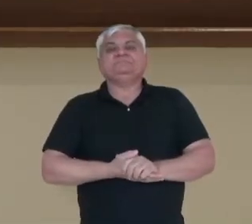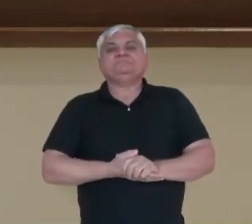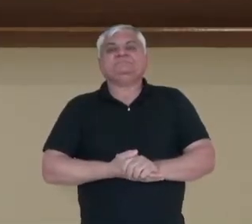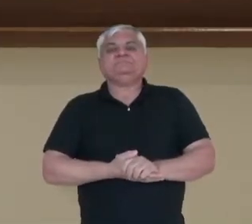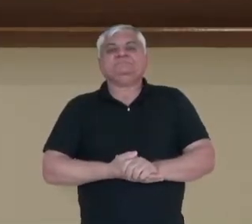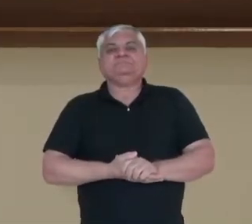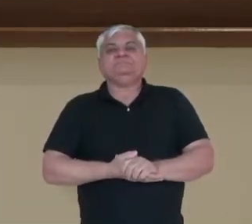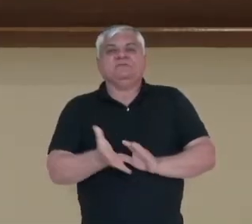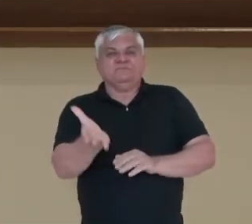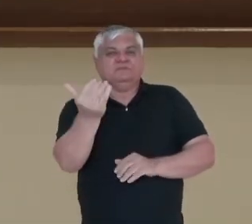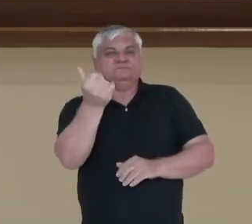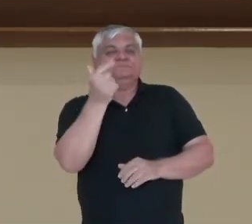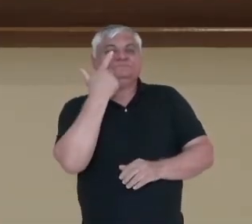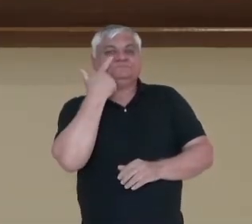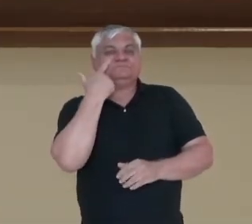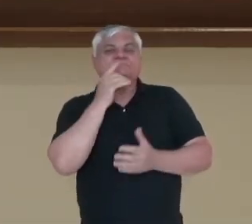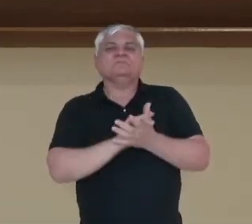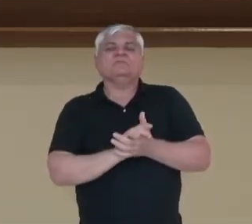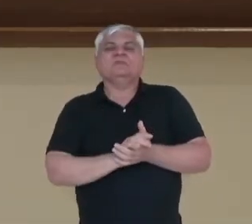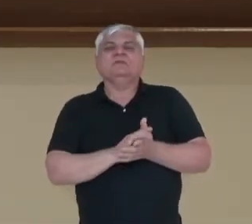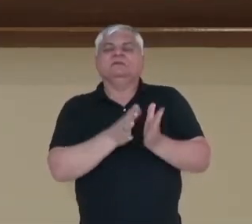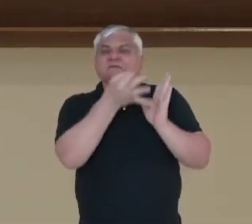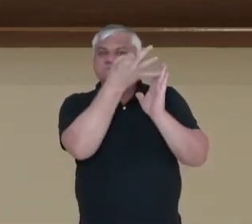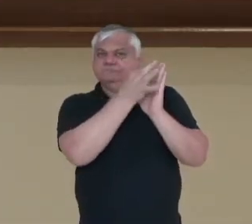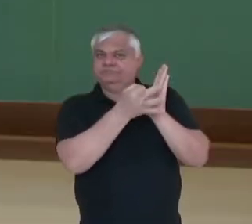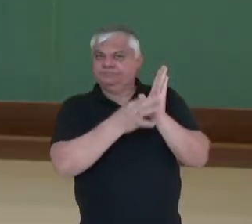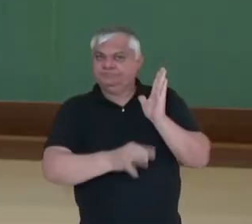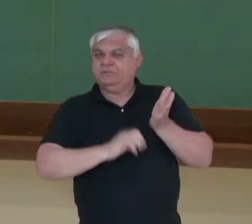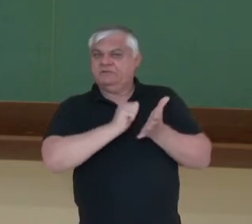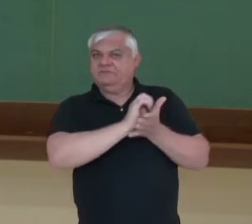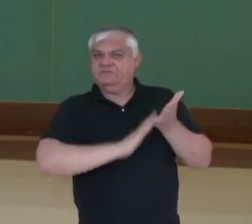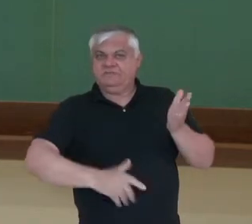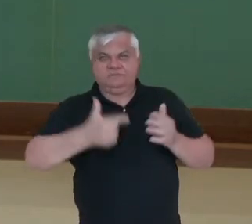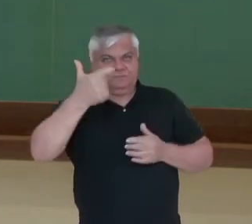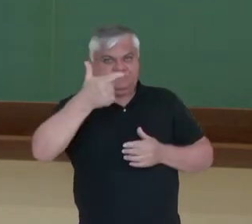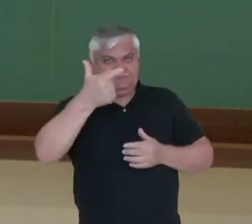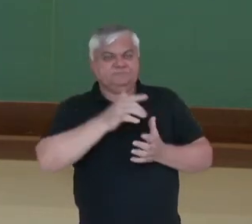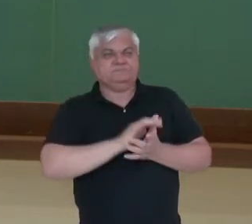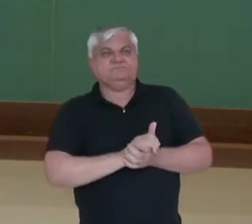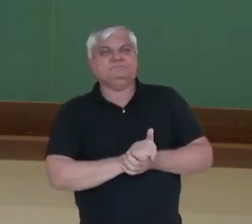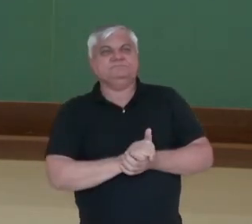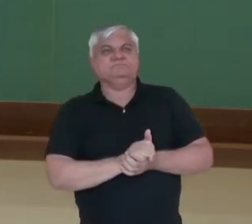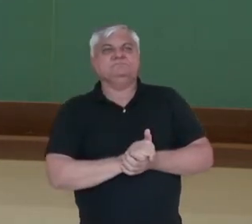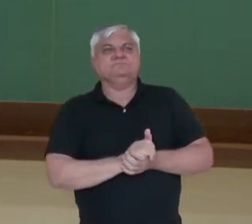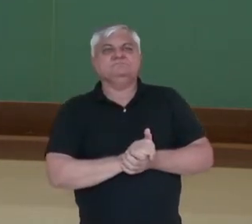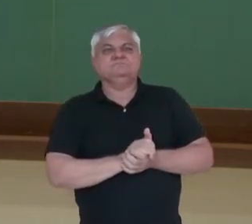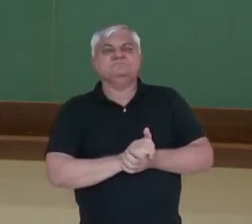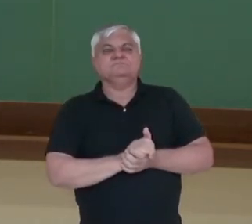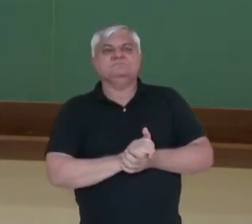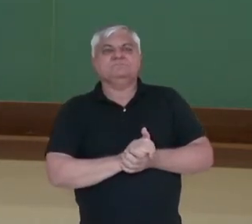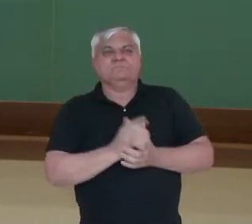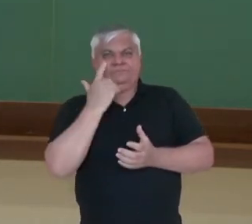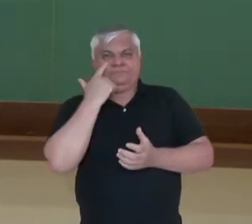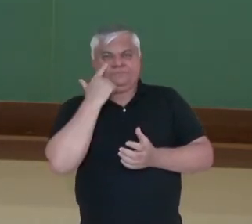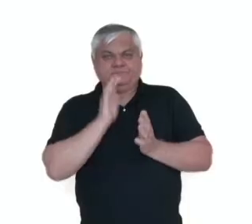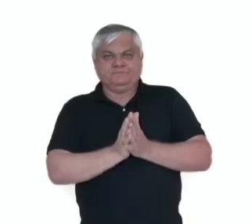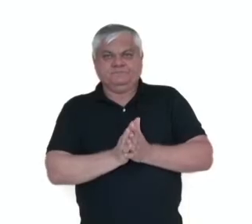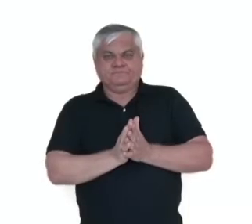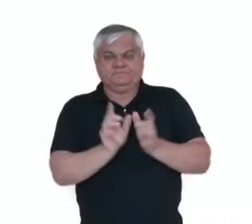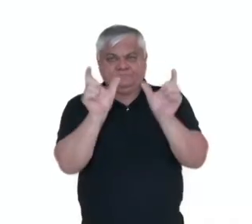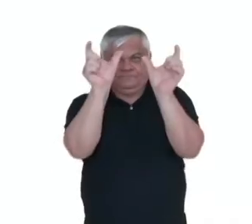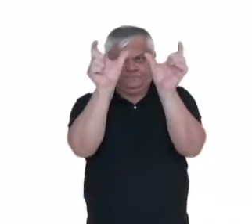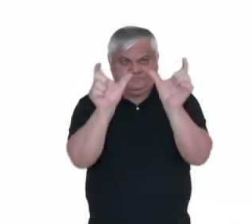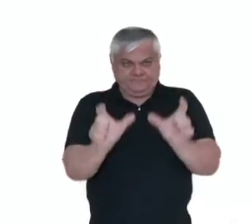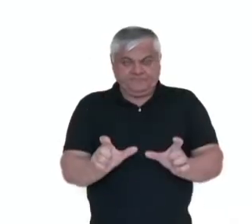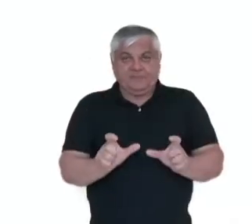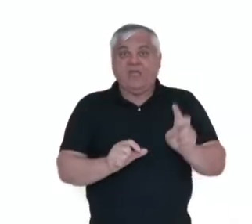Vamos lá, pessoal? Então, corrigindo o exercício 2, olha lá. O que vocês acham? Ó, quando a